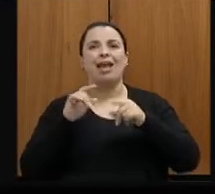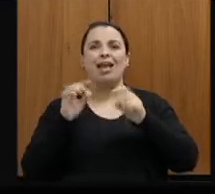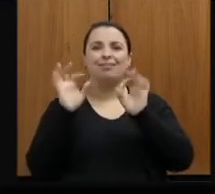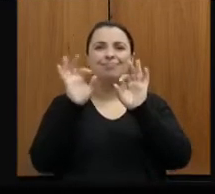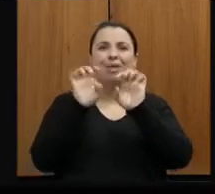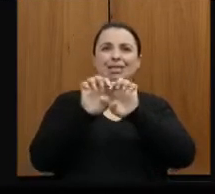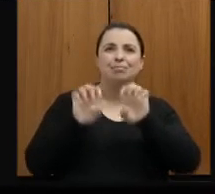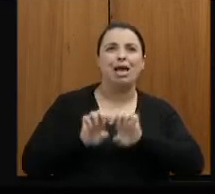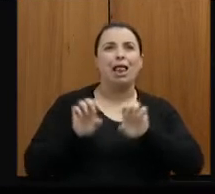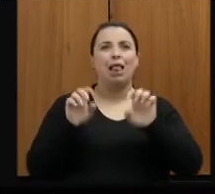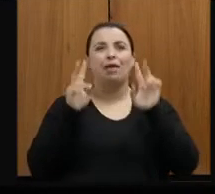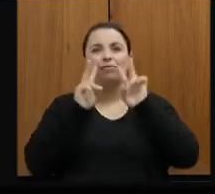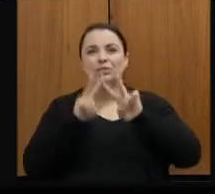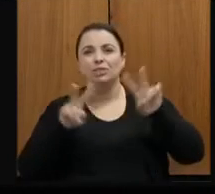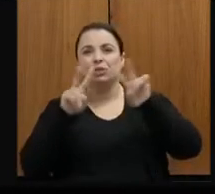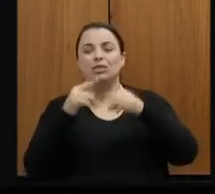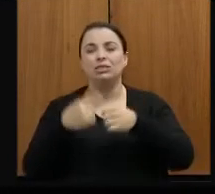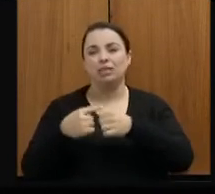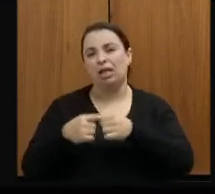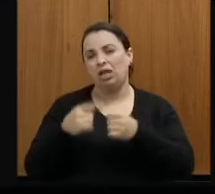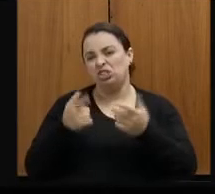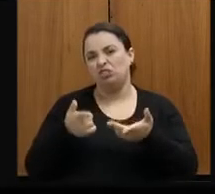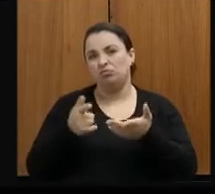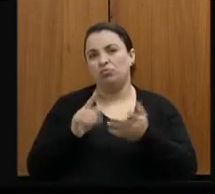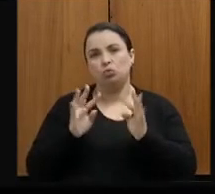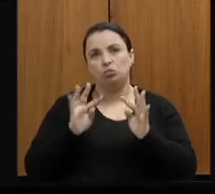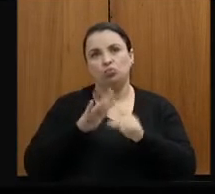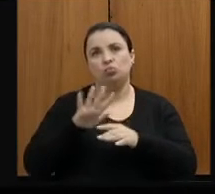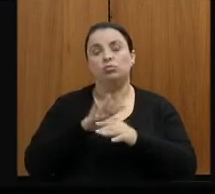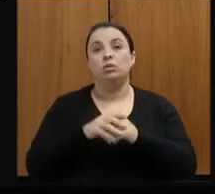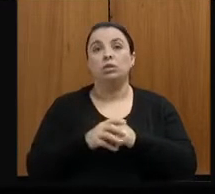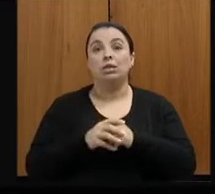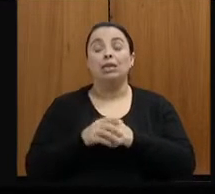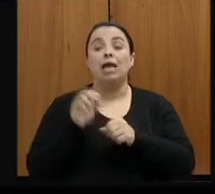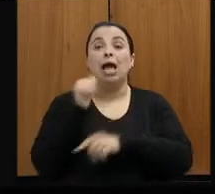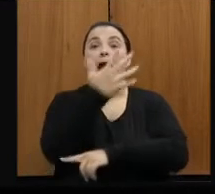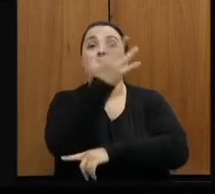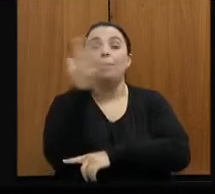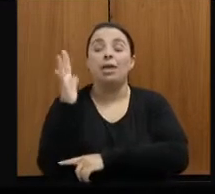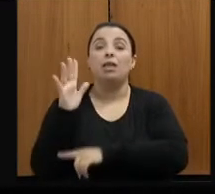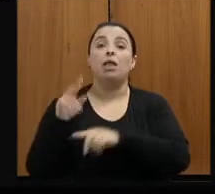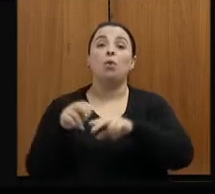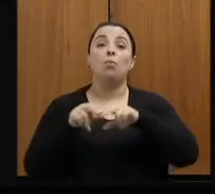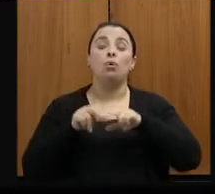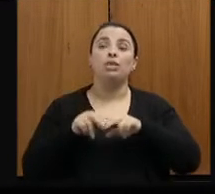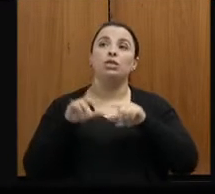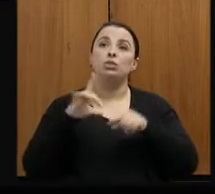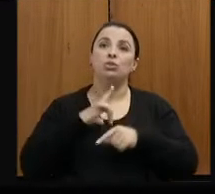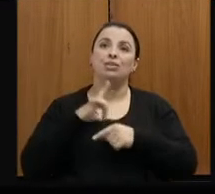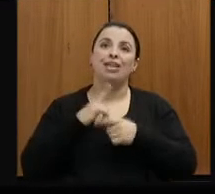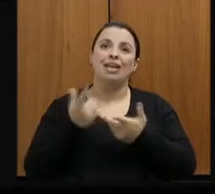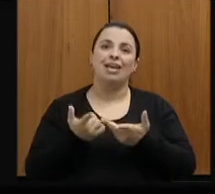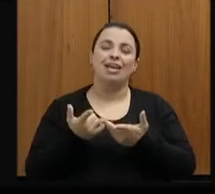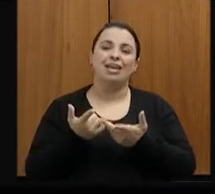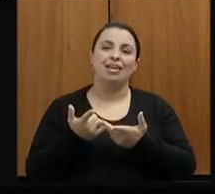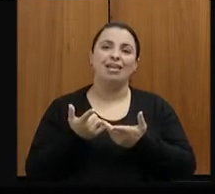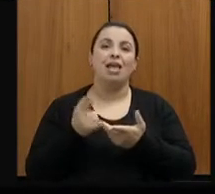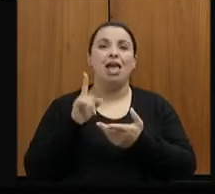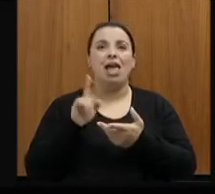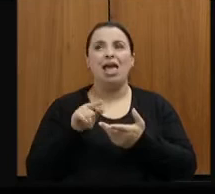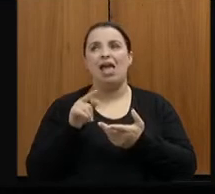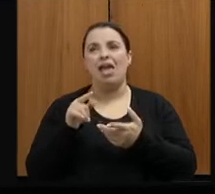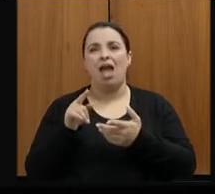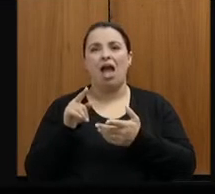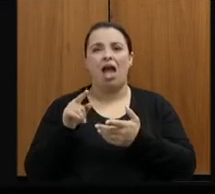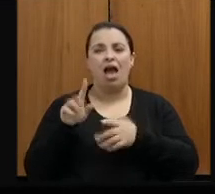aspecto da cidade em si. Ele é ambiental, porque ele também envolve a classificação ali de zonas de risco,